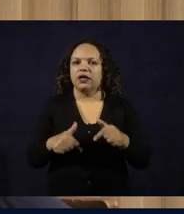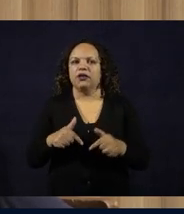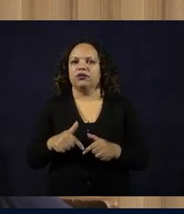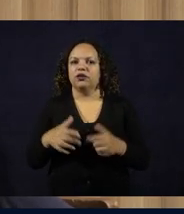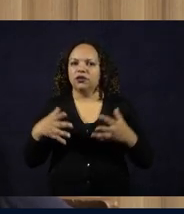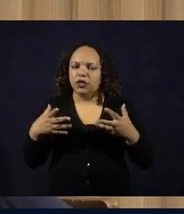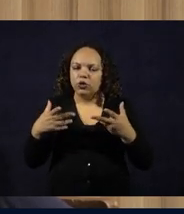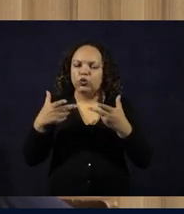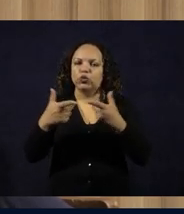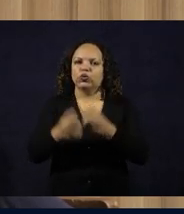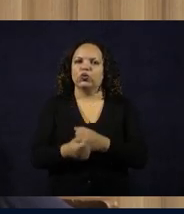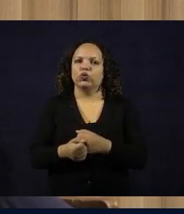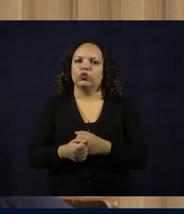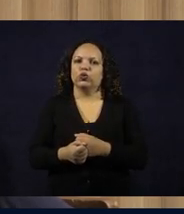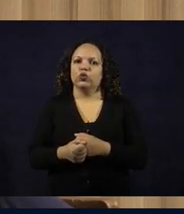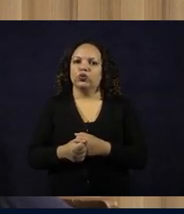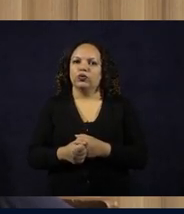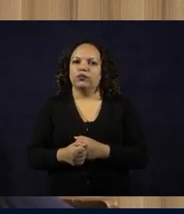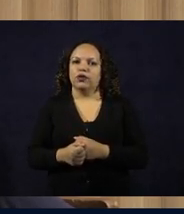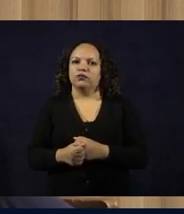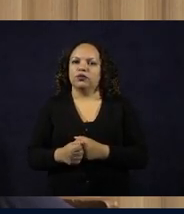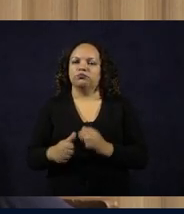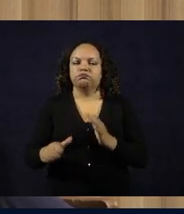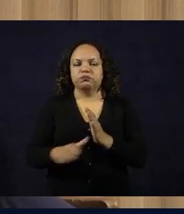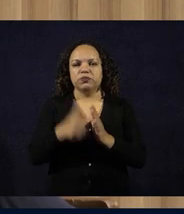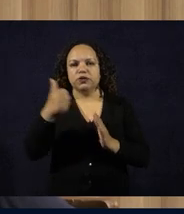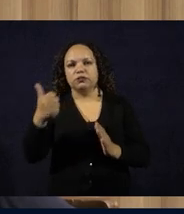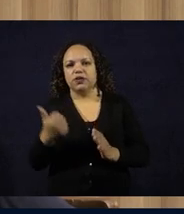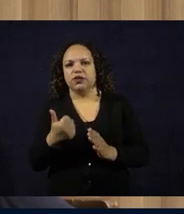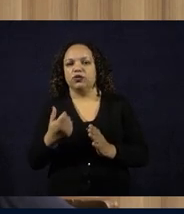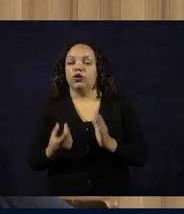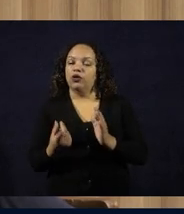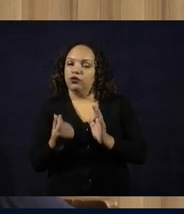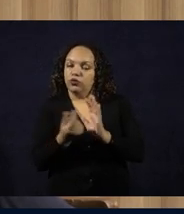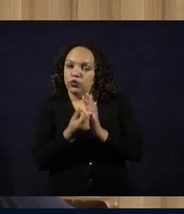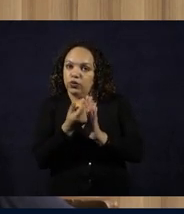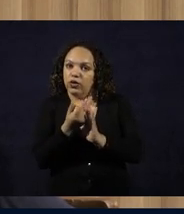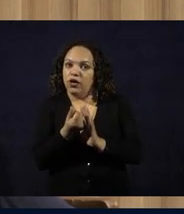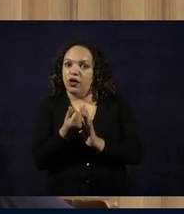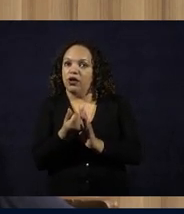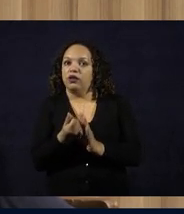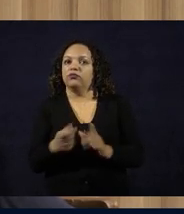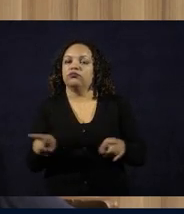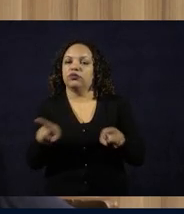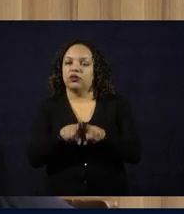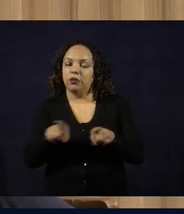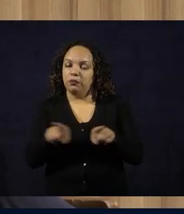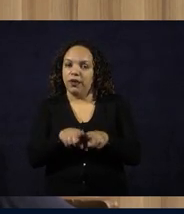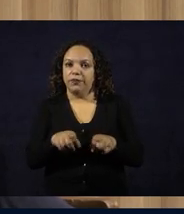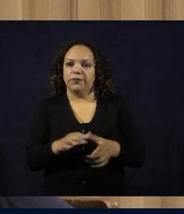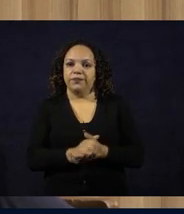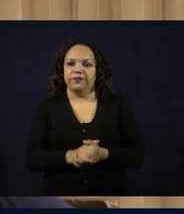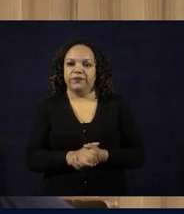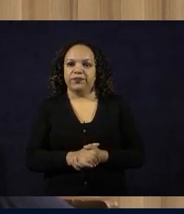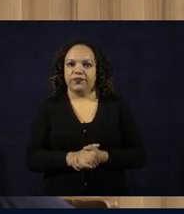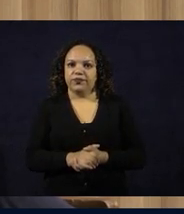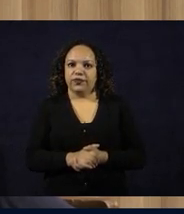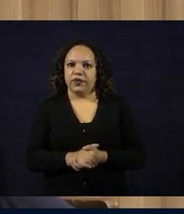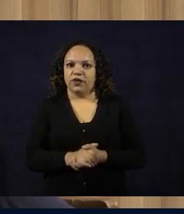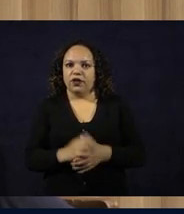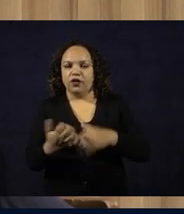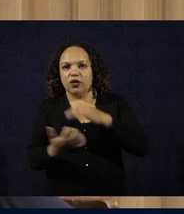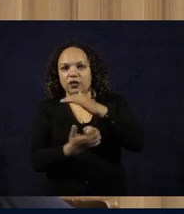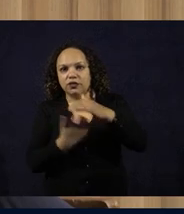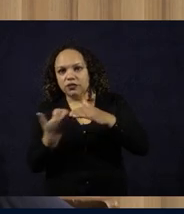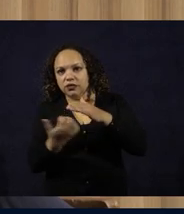tem tudo para sair na frente na descentralização e na renda acho que um ponto Fundamental e o que a gente faz hoje dentro da companhia